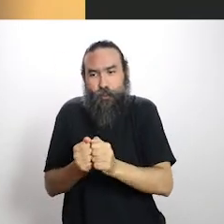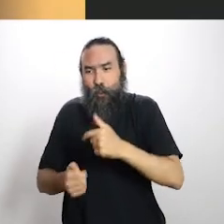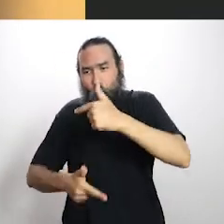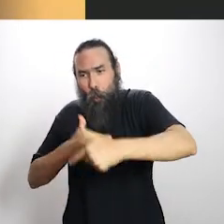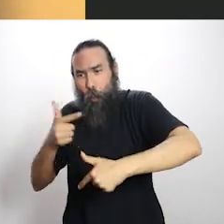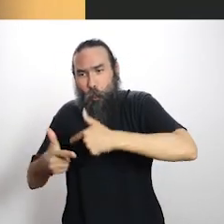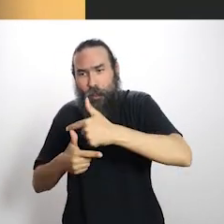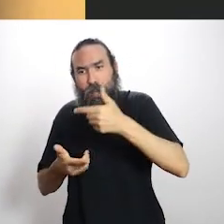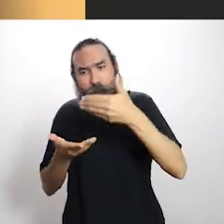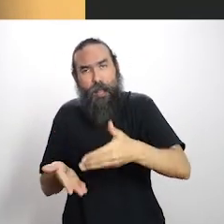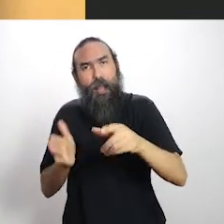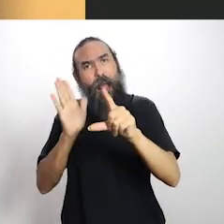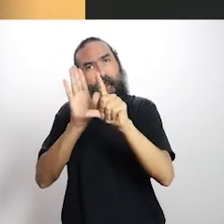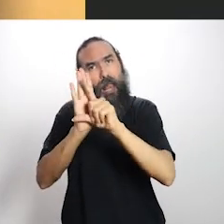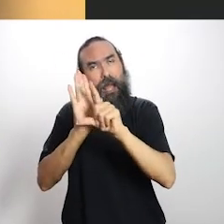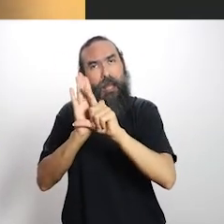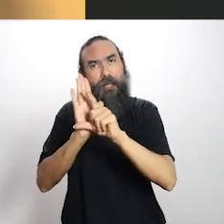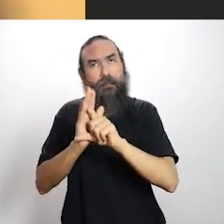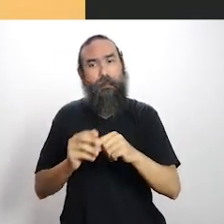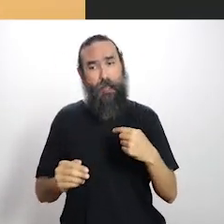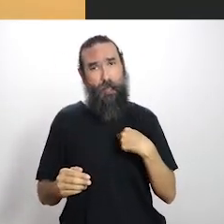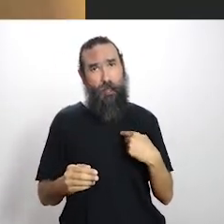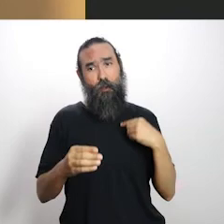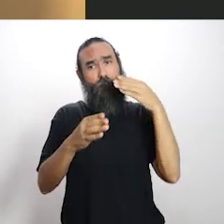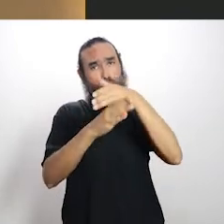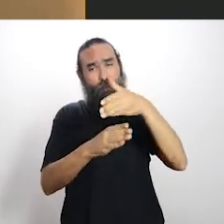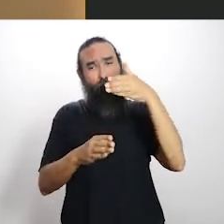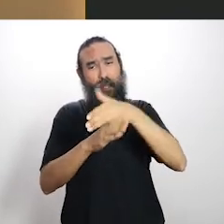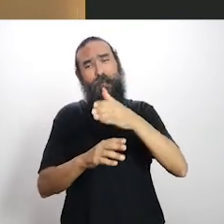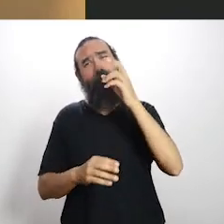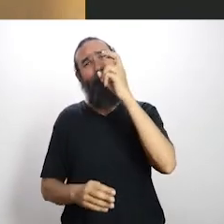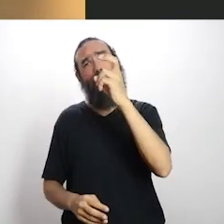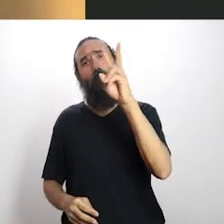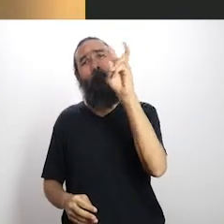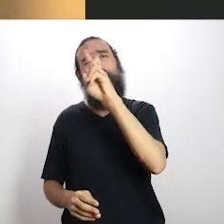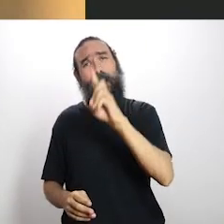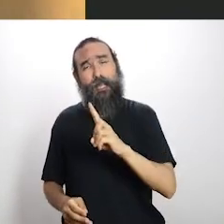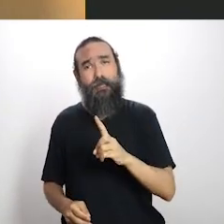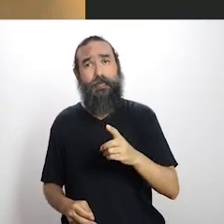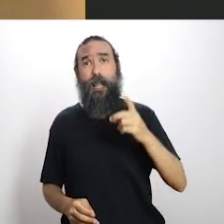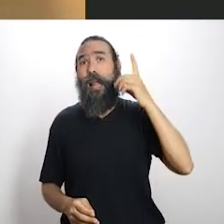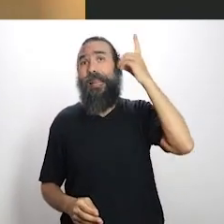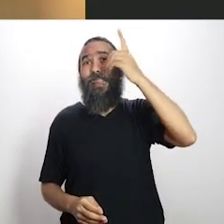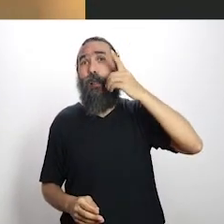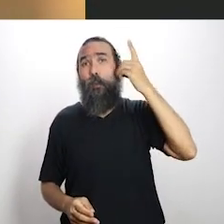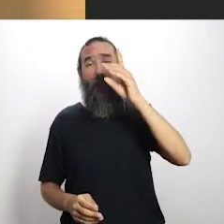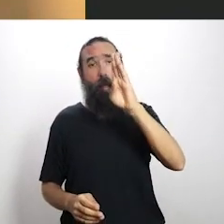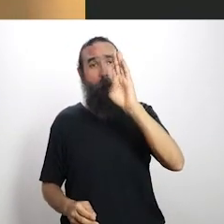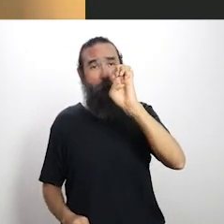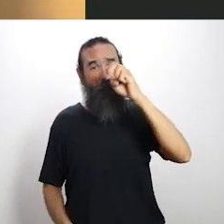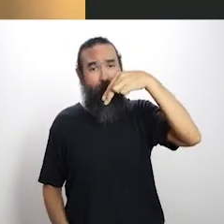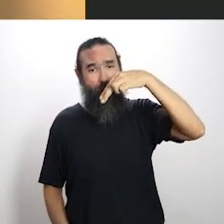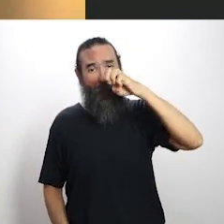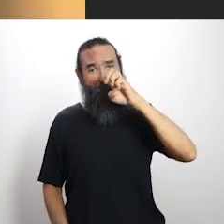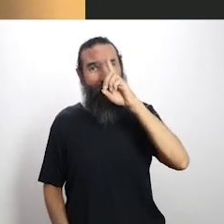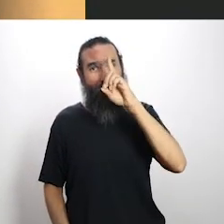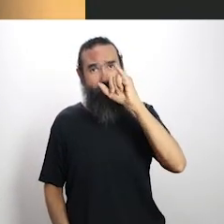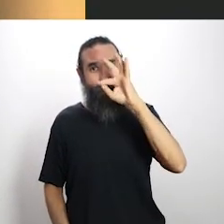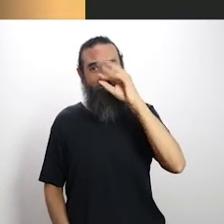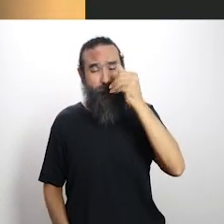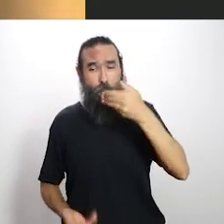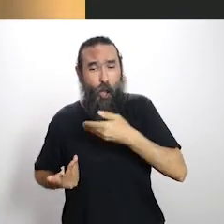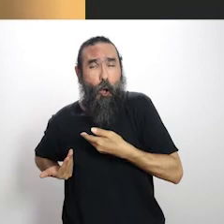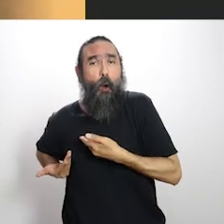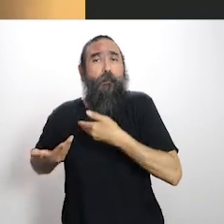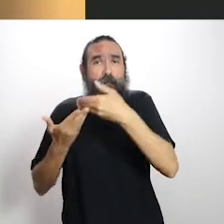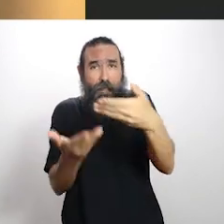comissão falando no início eu vi que era um nível de agressividade enorme de tentativa